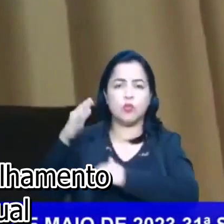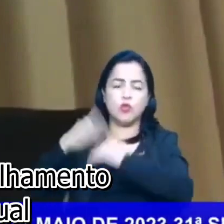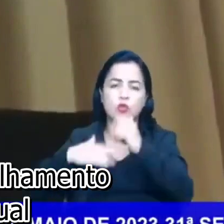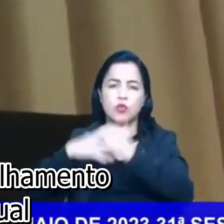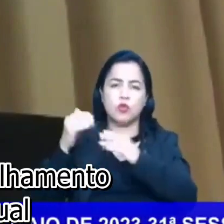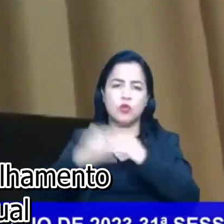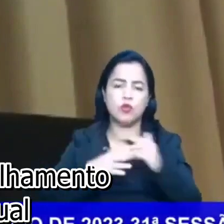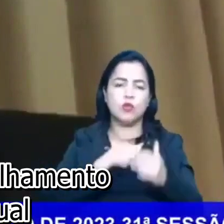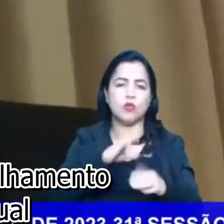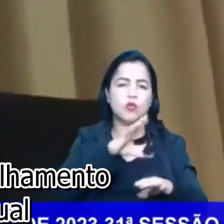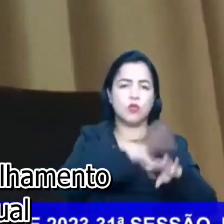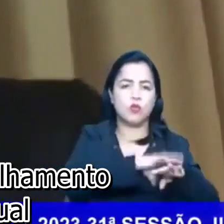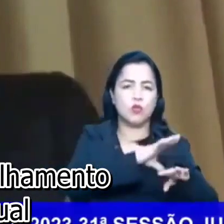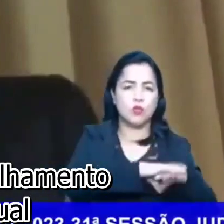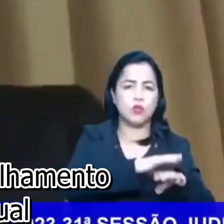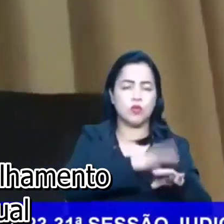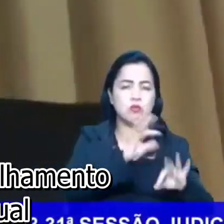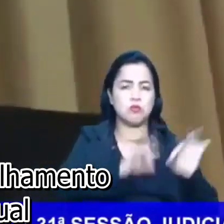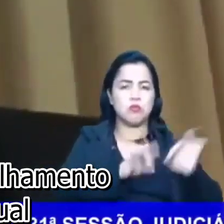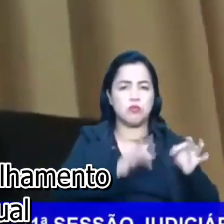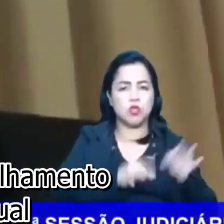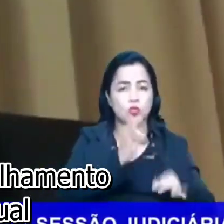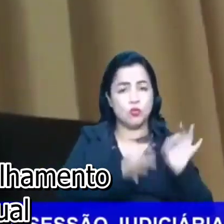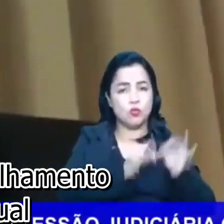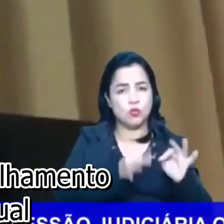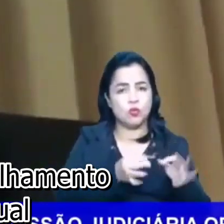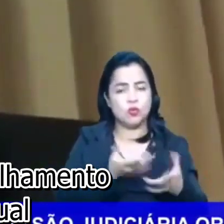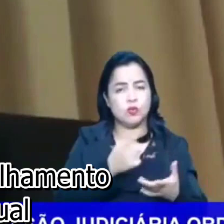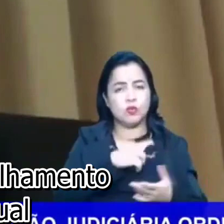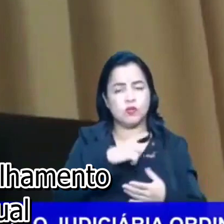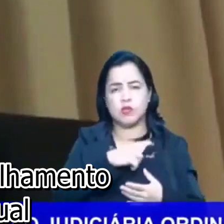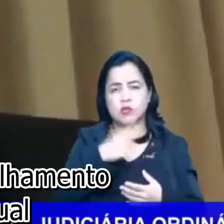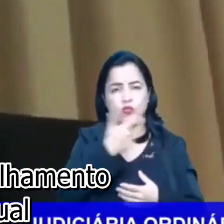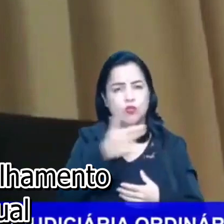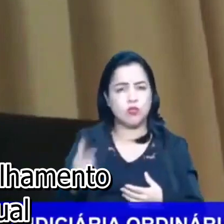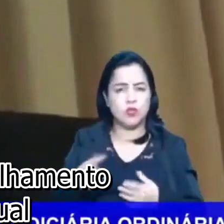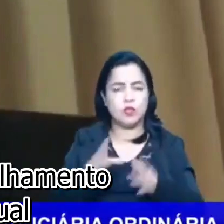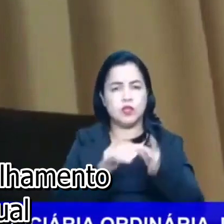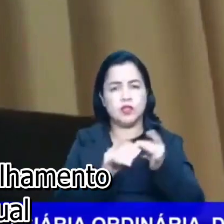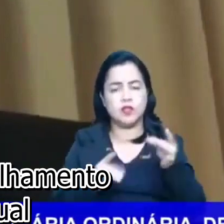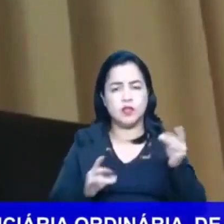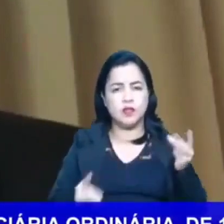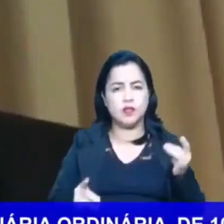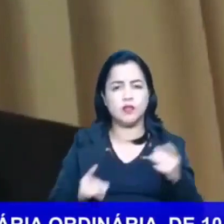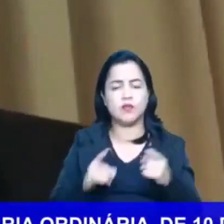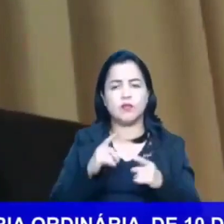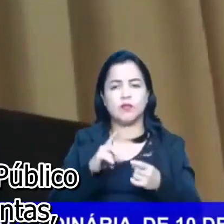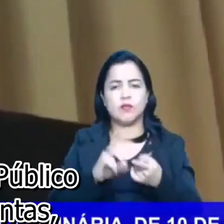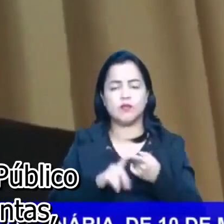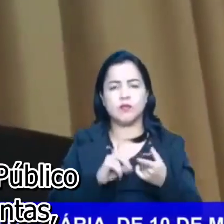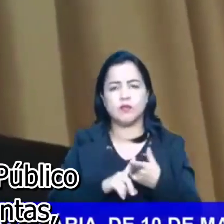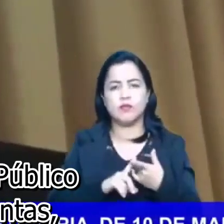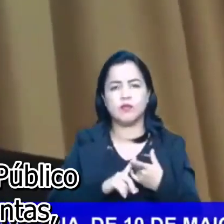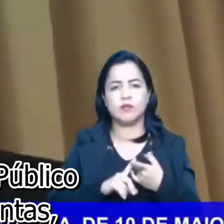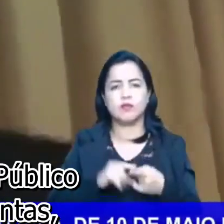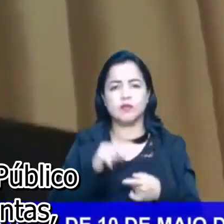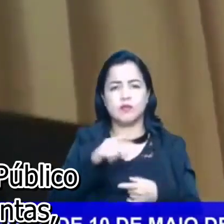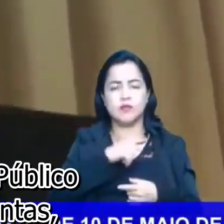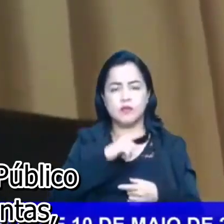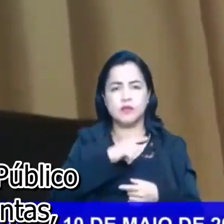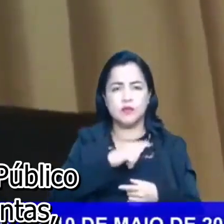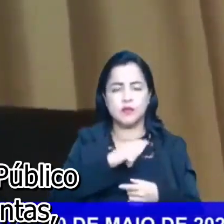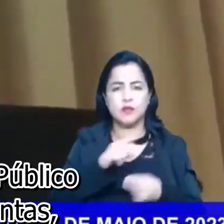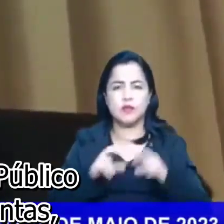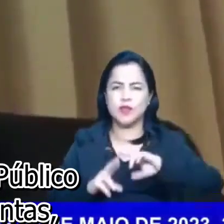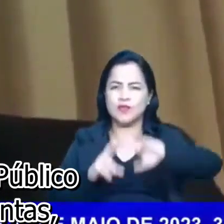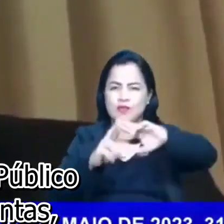contabilidade jurídica e também o não detalhamento dos serviços executados, motivo pelo qual o eminente